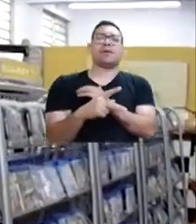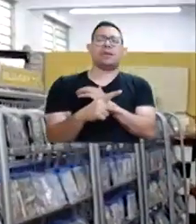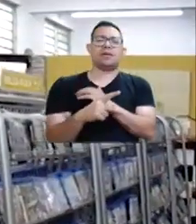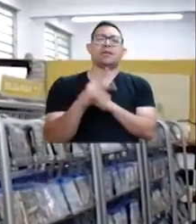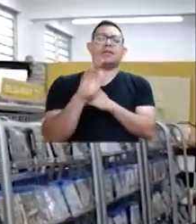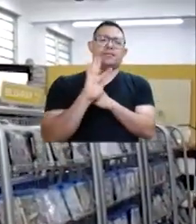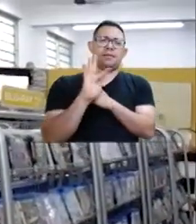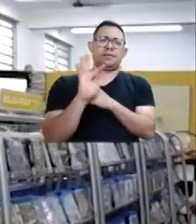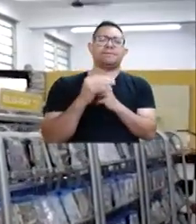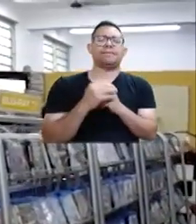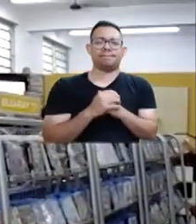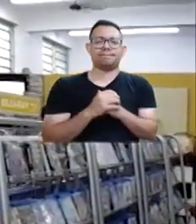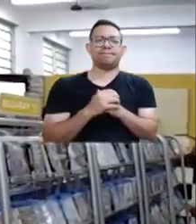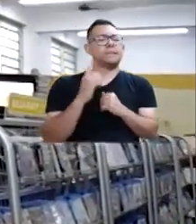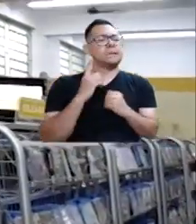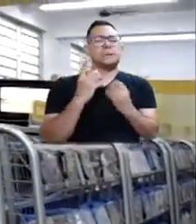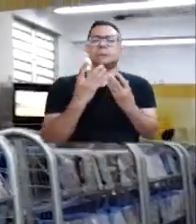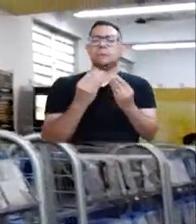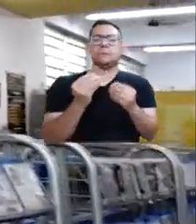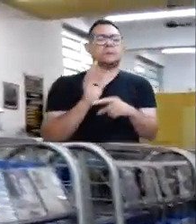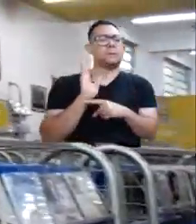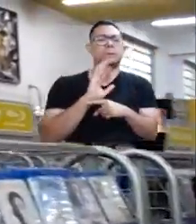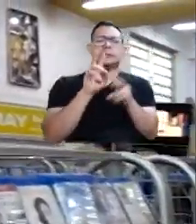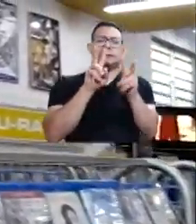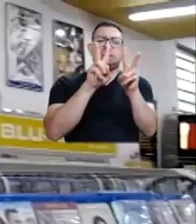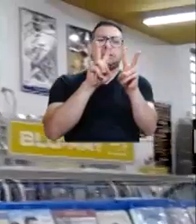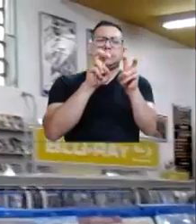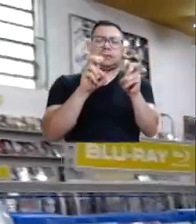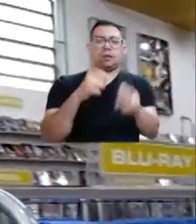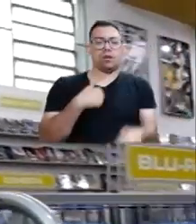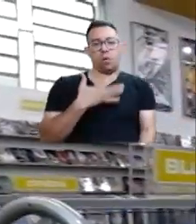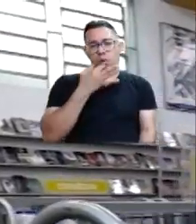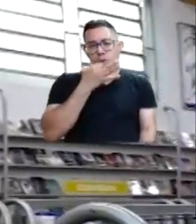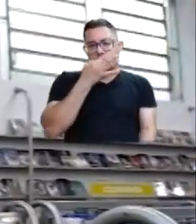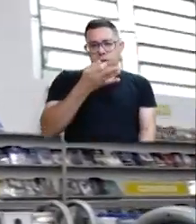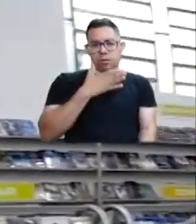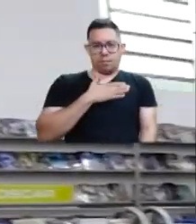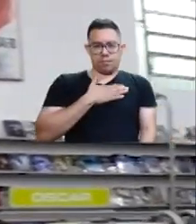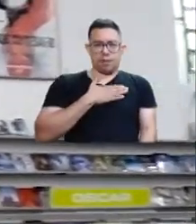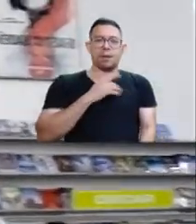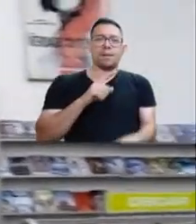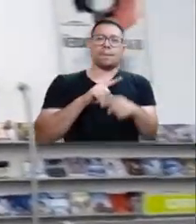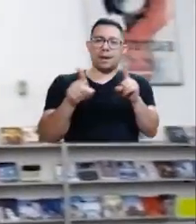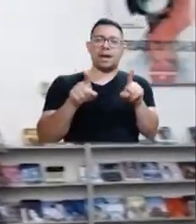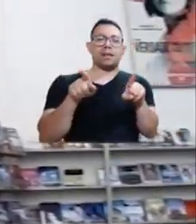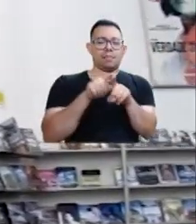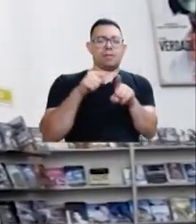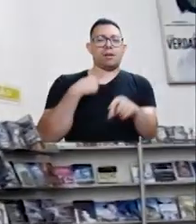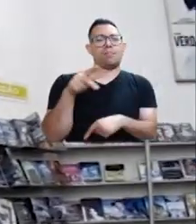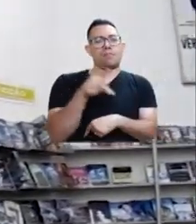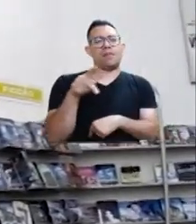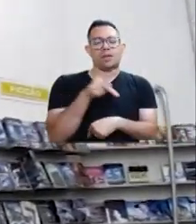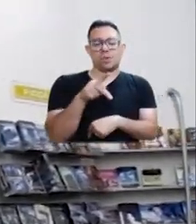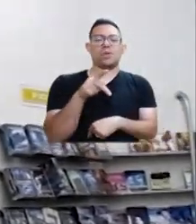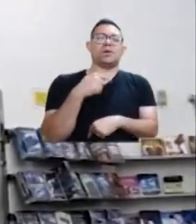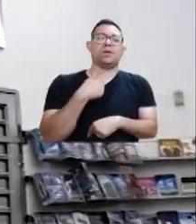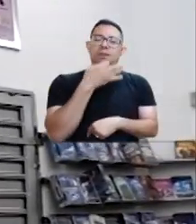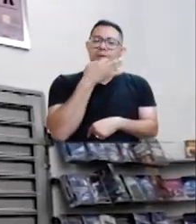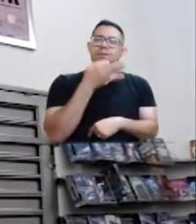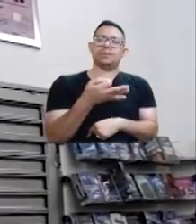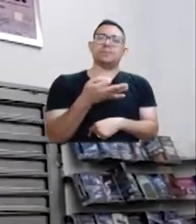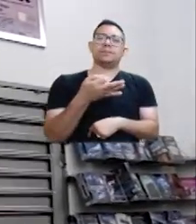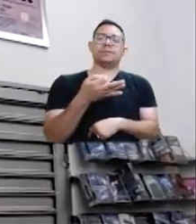videolocadora Gramofone. Então, assim, foram muitos clássicos que eu pude ter acesso, eu falando de mim, né, mas como professor